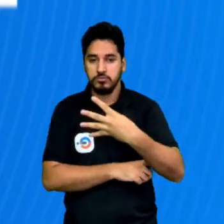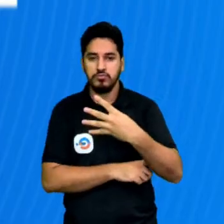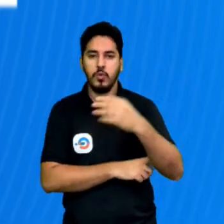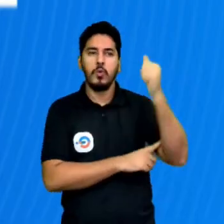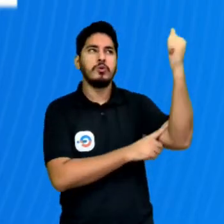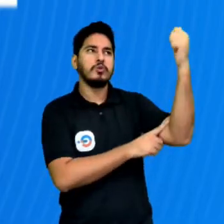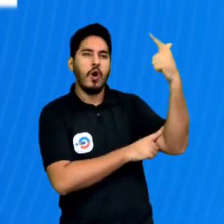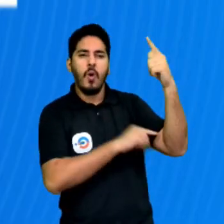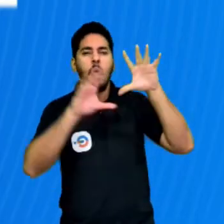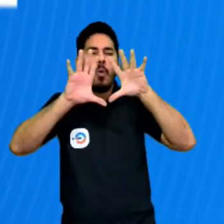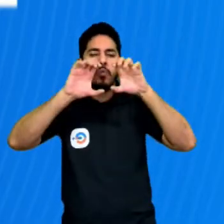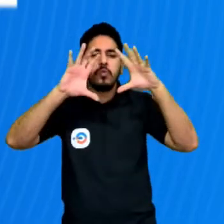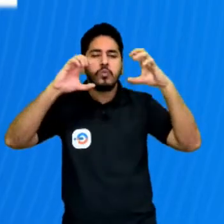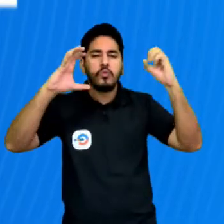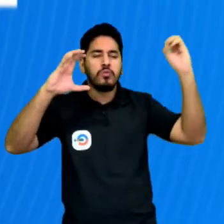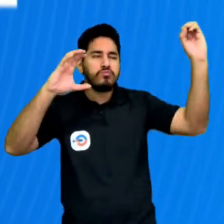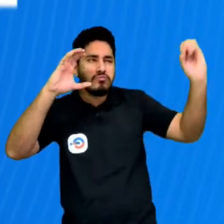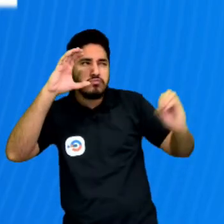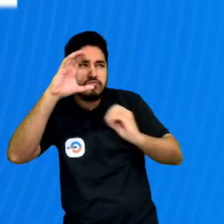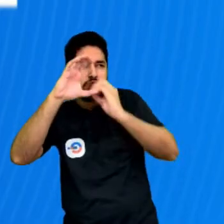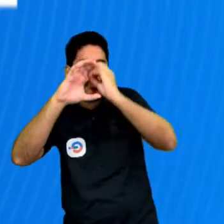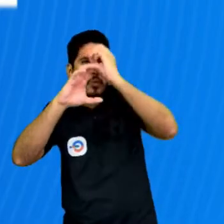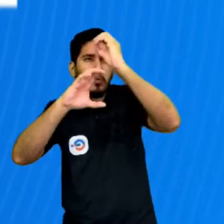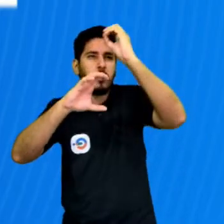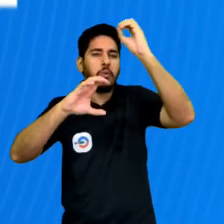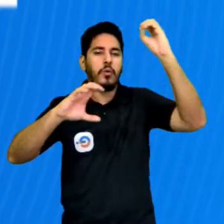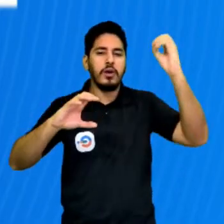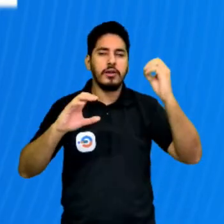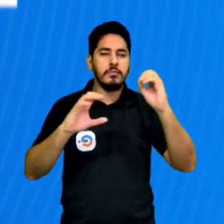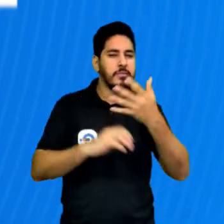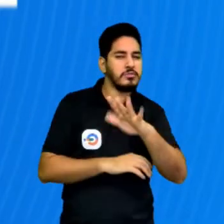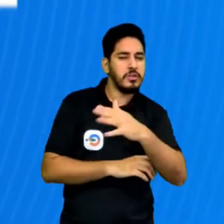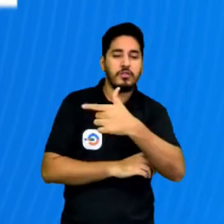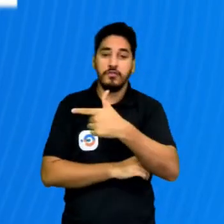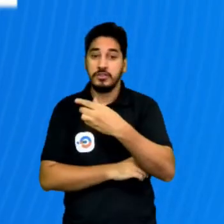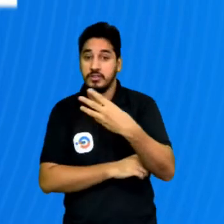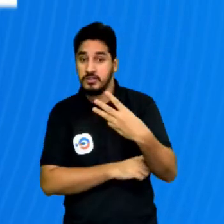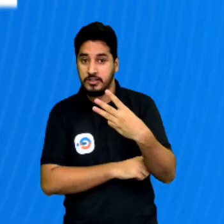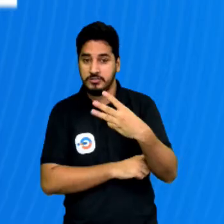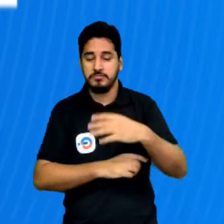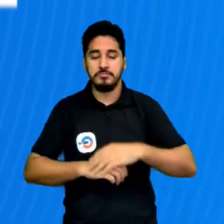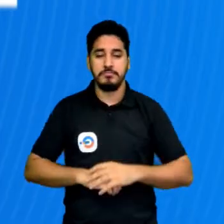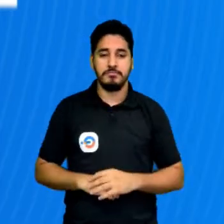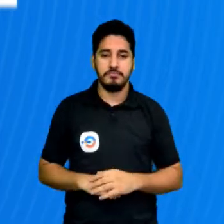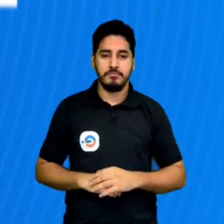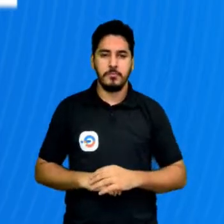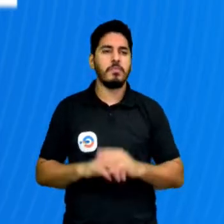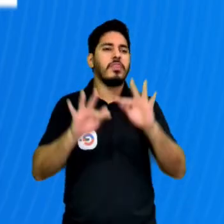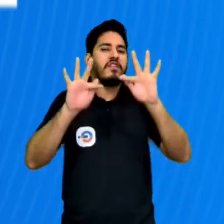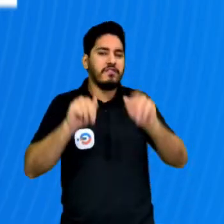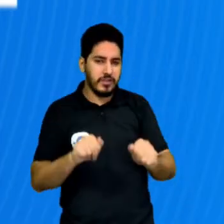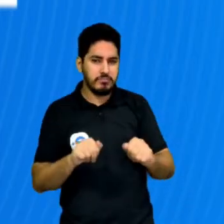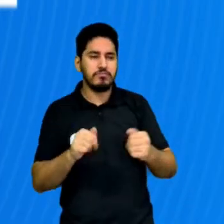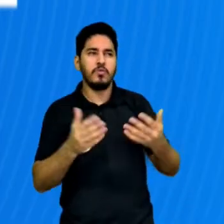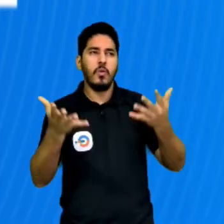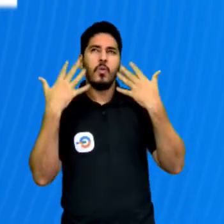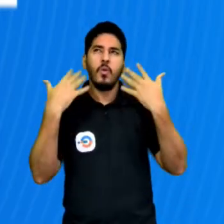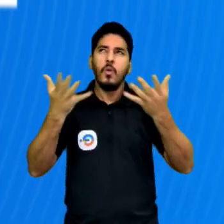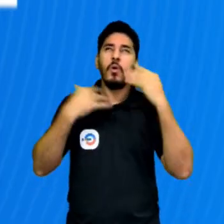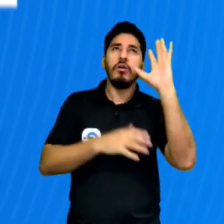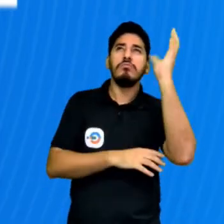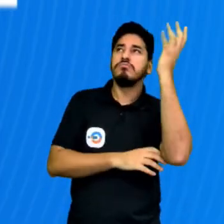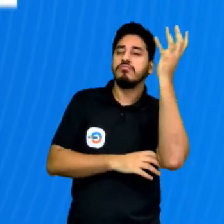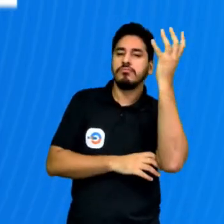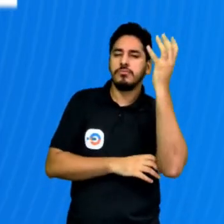entre nuvens, elevando a temperatura mínima para 23 graus centígrados. Fim do verão. Apesar da